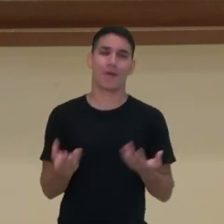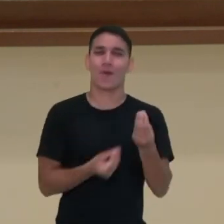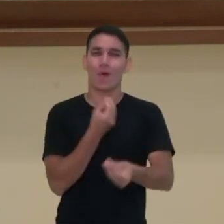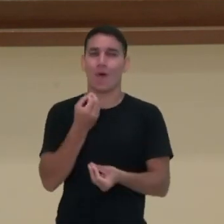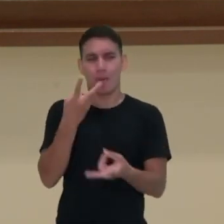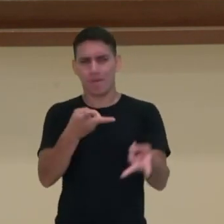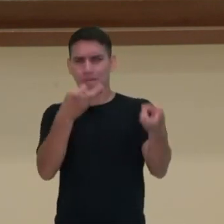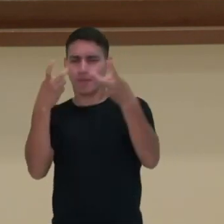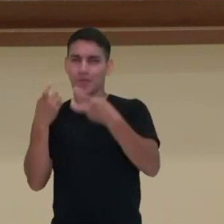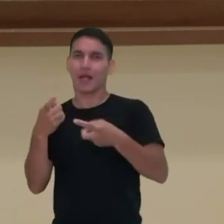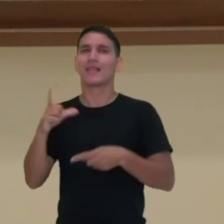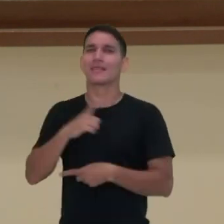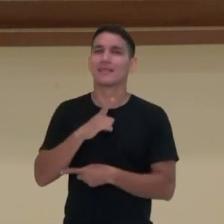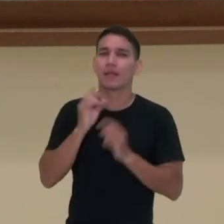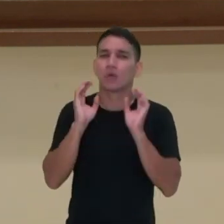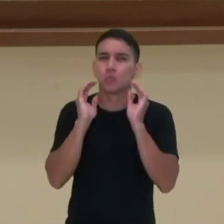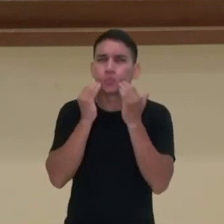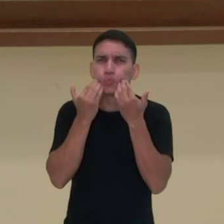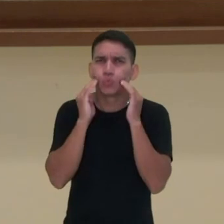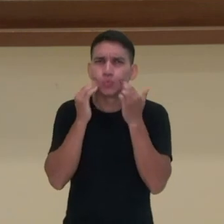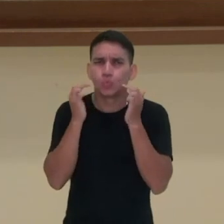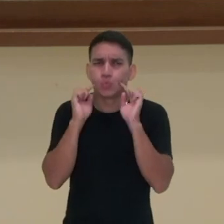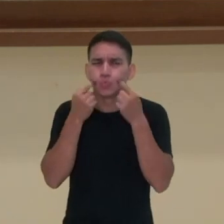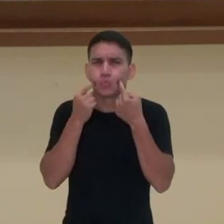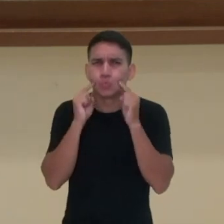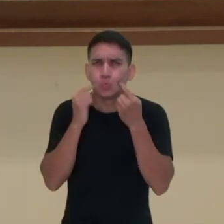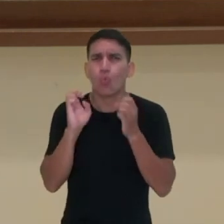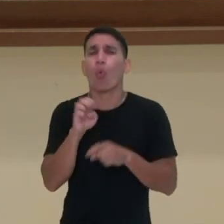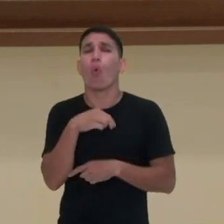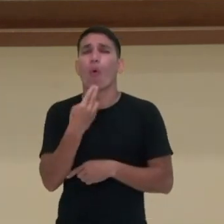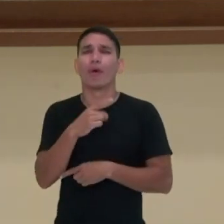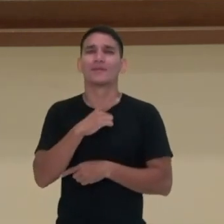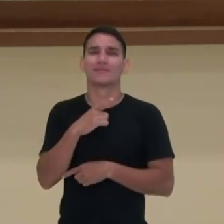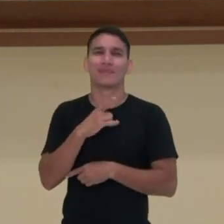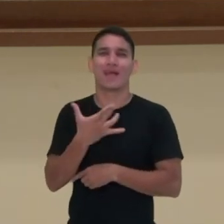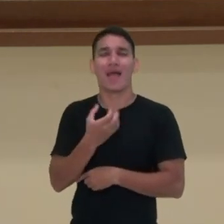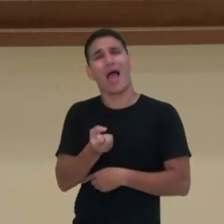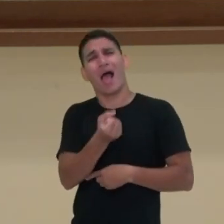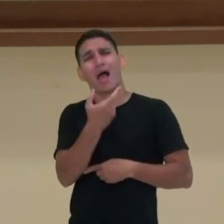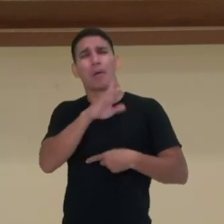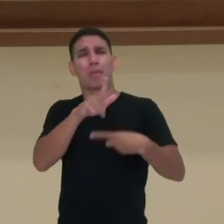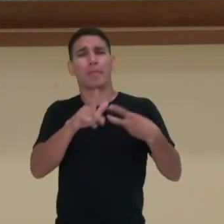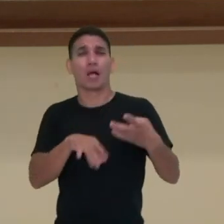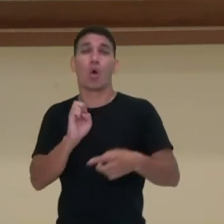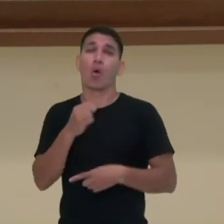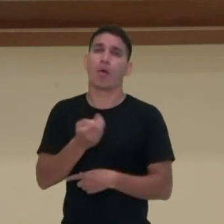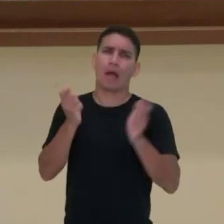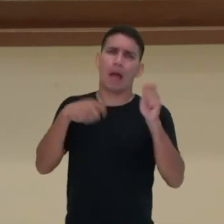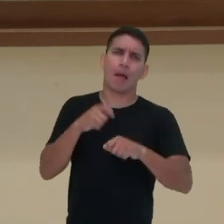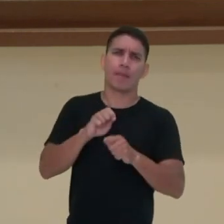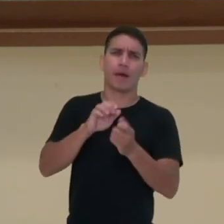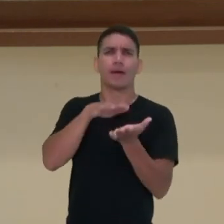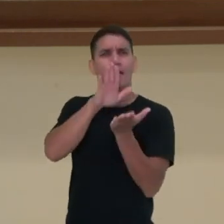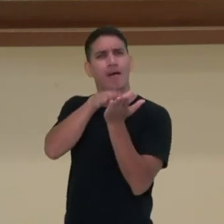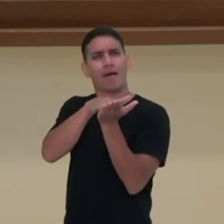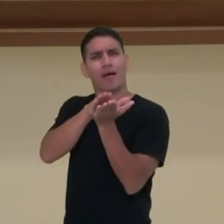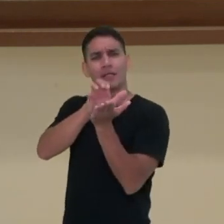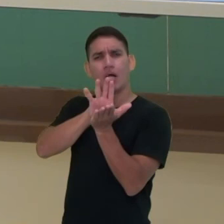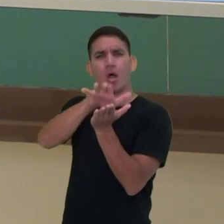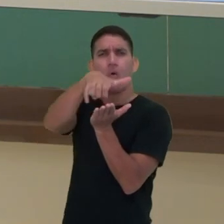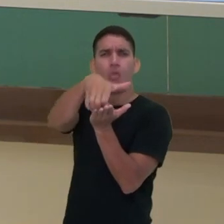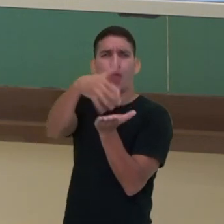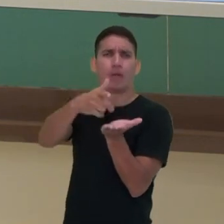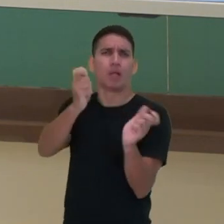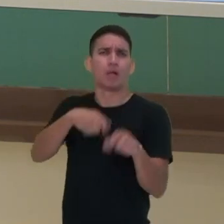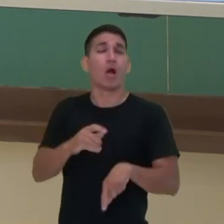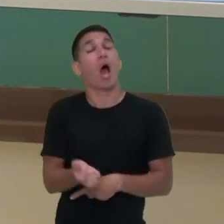da covinha, bico de viúva, capacidade de enrolar a língua, né? Sabemos que algumas delas não